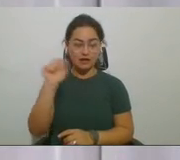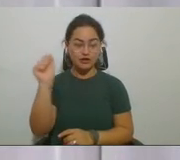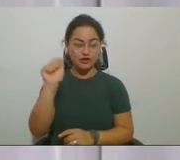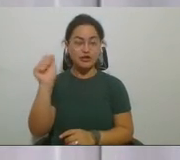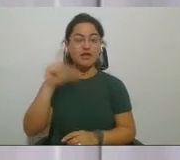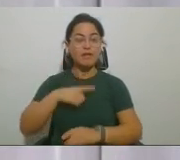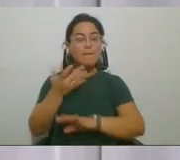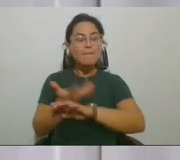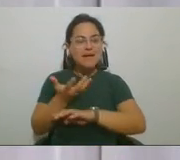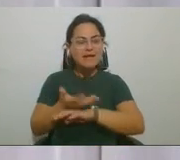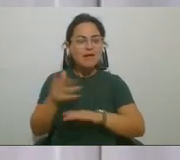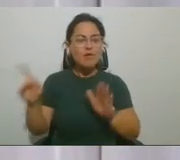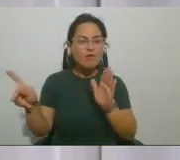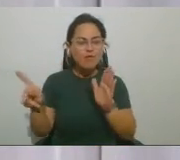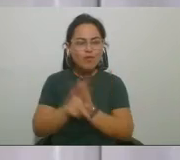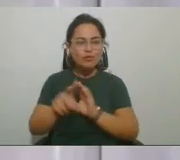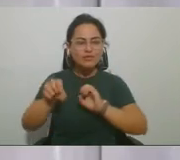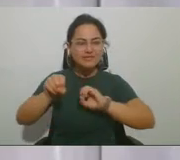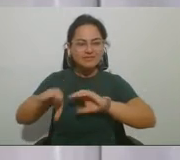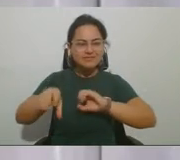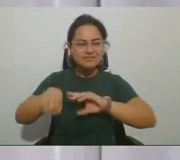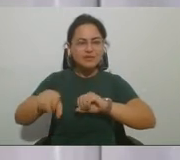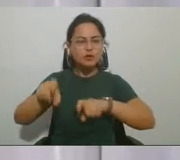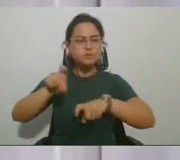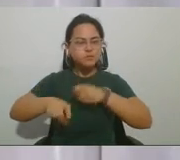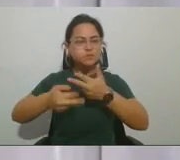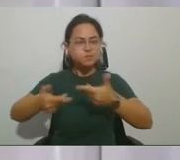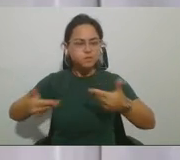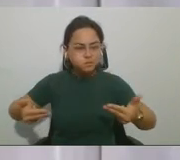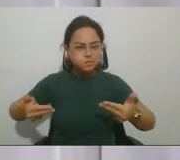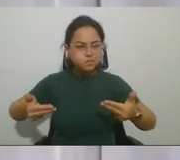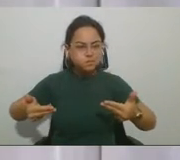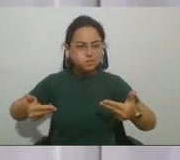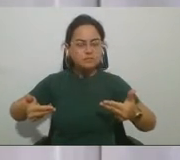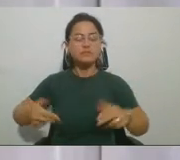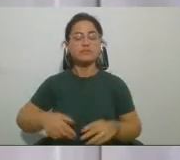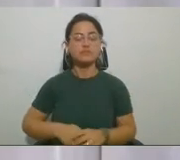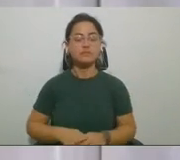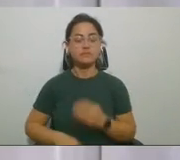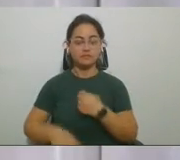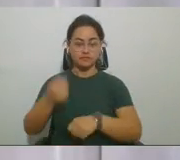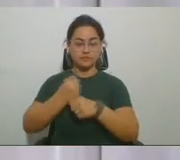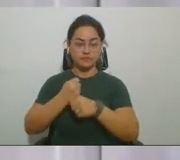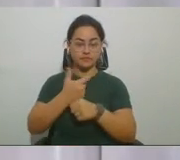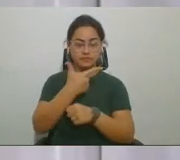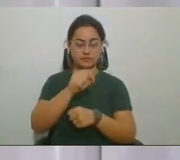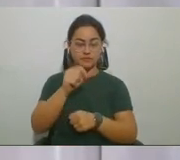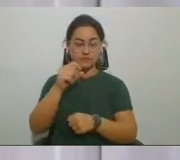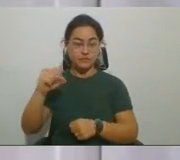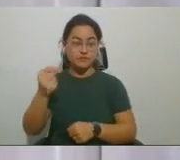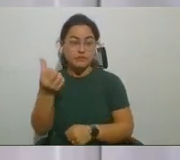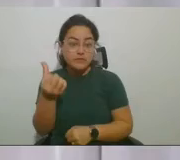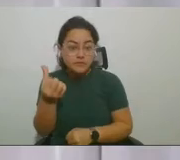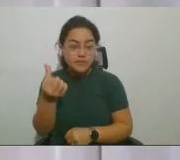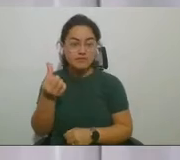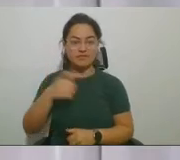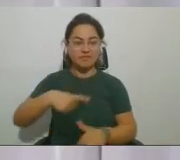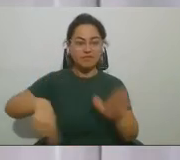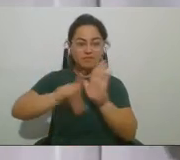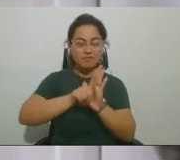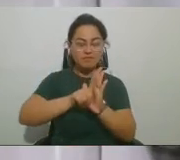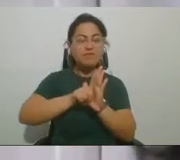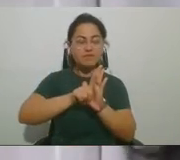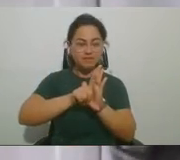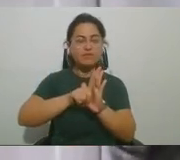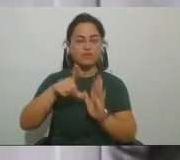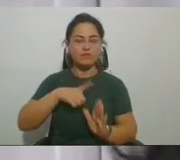Foi votada, sancionada em 2006, e teve um desenvolvimento muito importante, que é a obrigatoriedade de